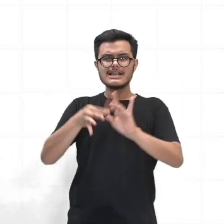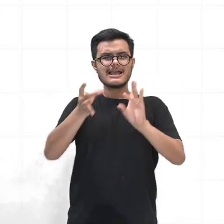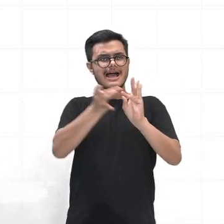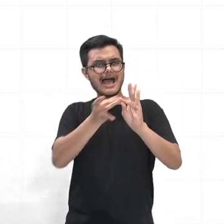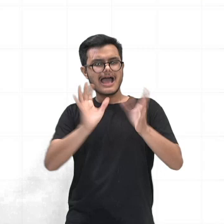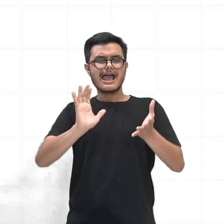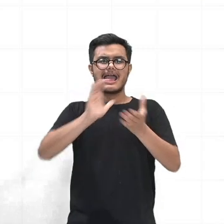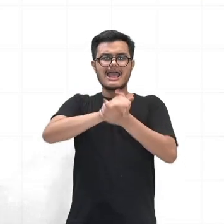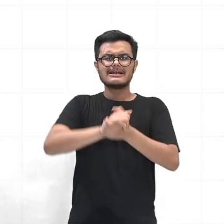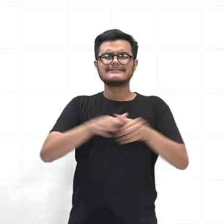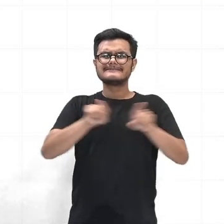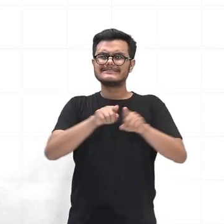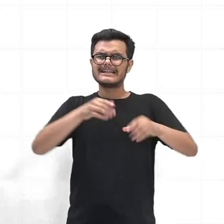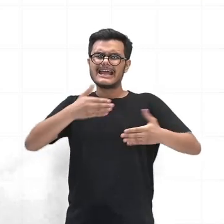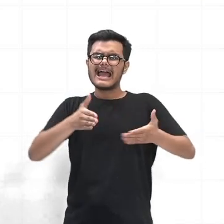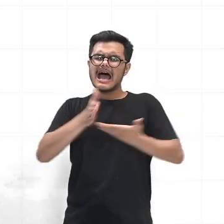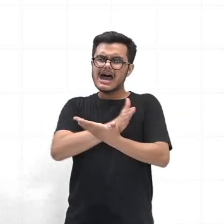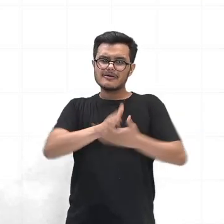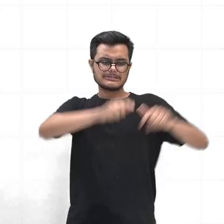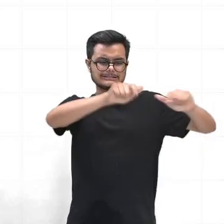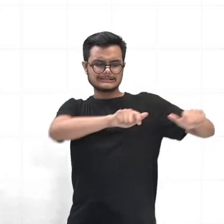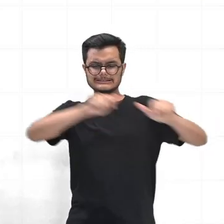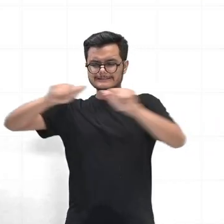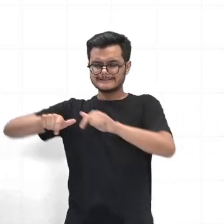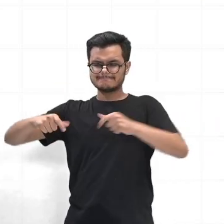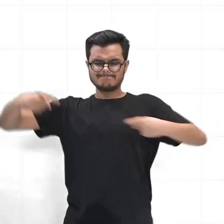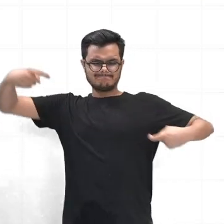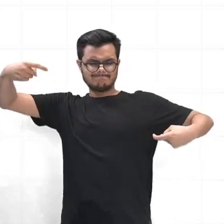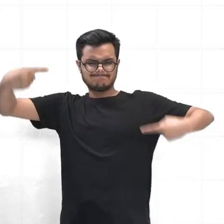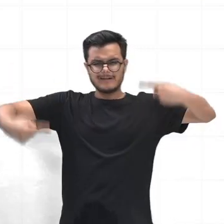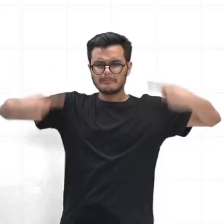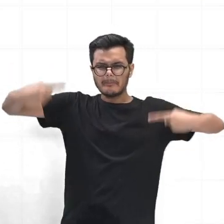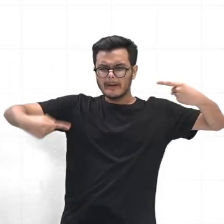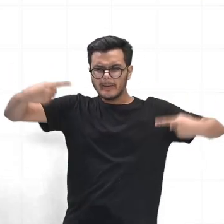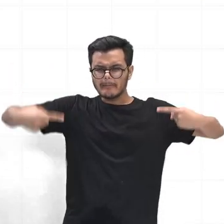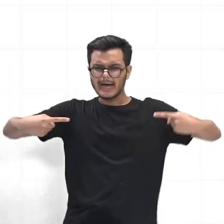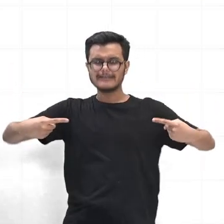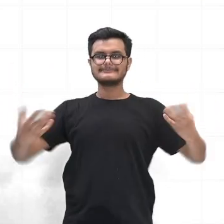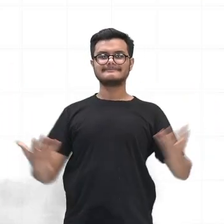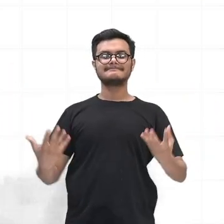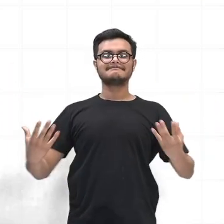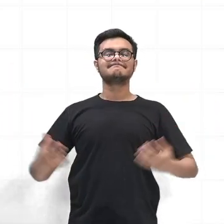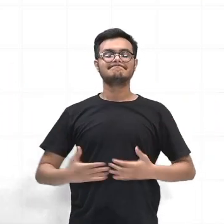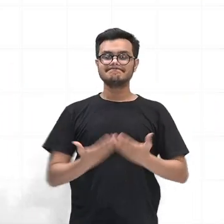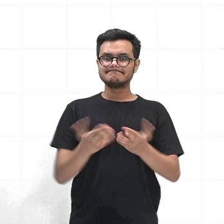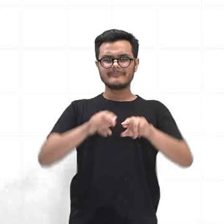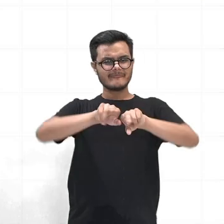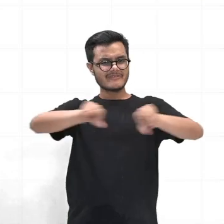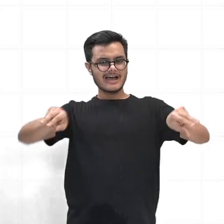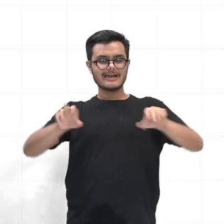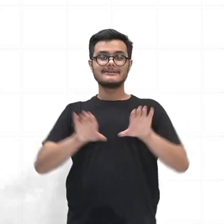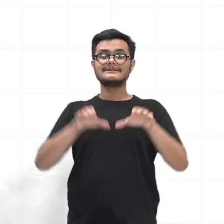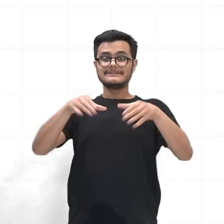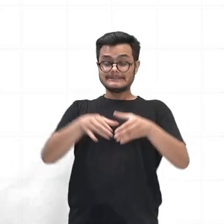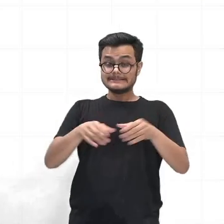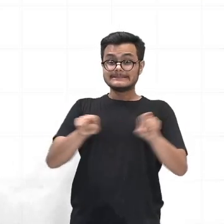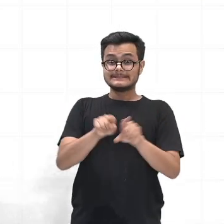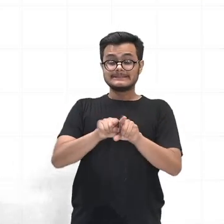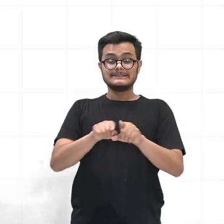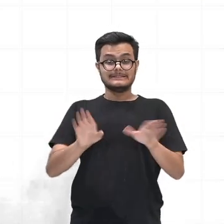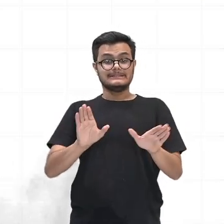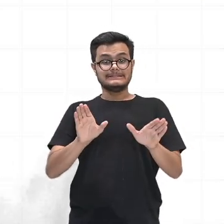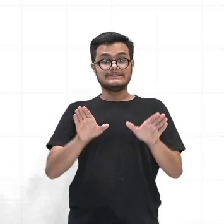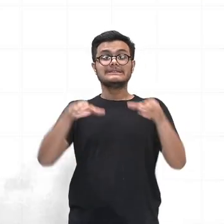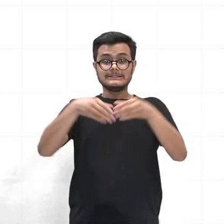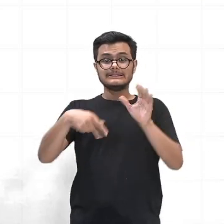conflitos territoriais eram aspectos da dinâmica entre as diversas etnias, contribuindo para a